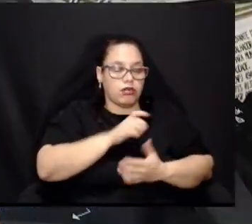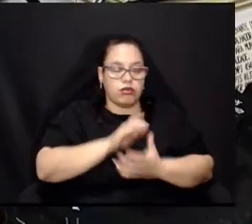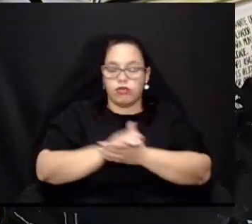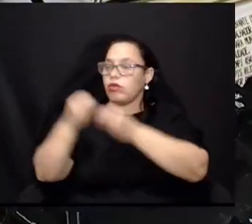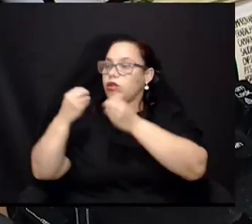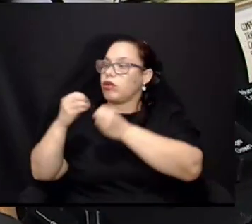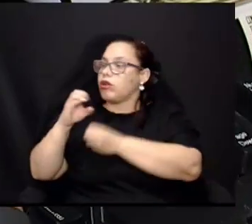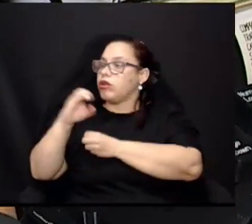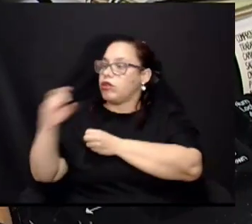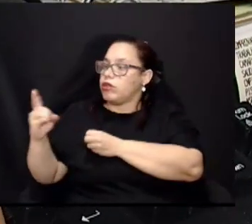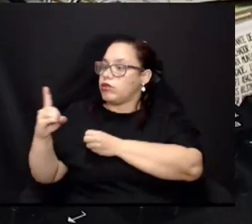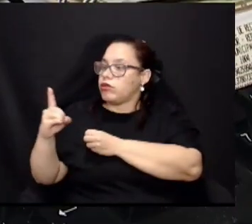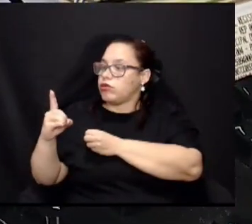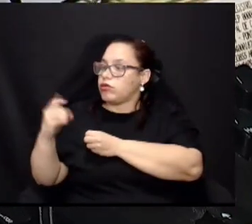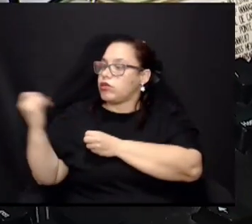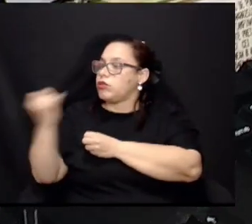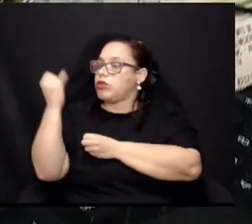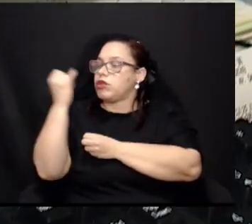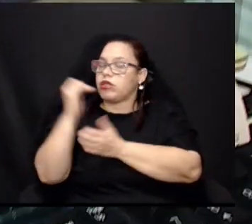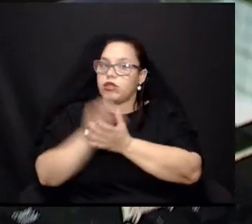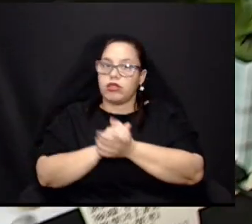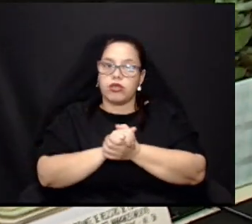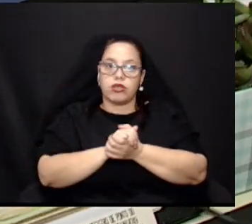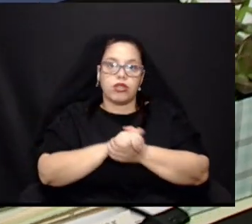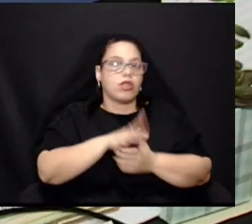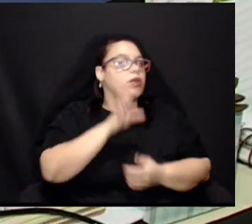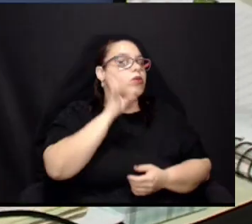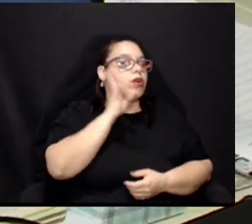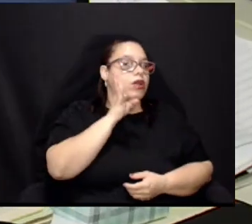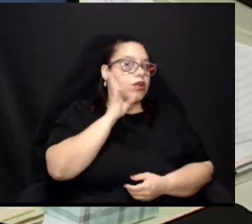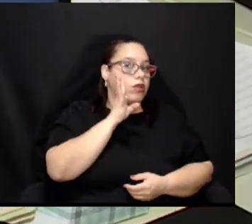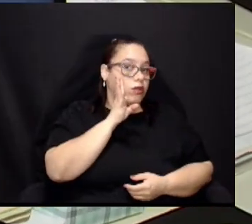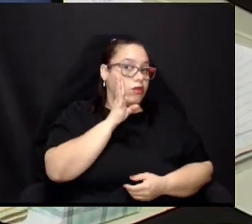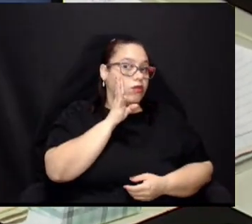tão importante? É bem bacana, porque é uma equipe bastante